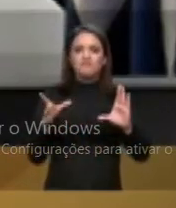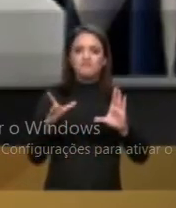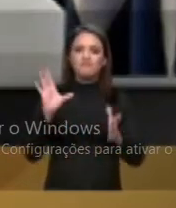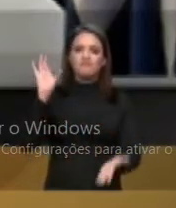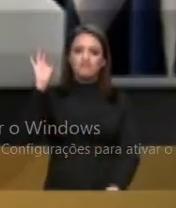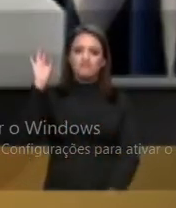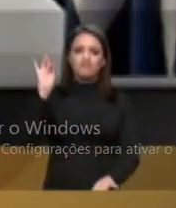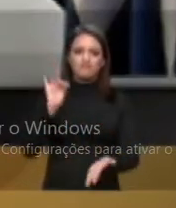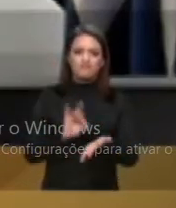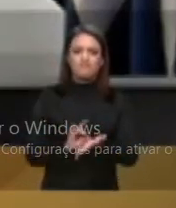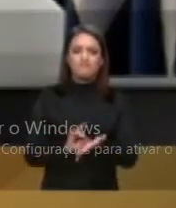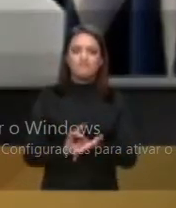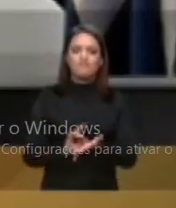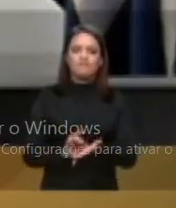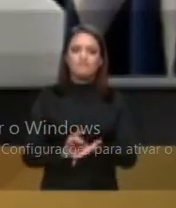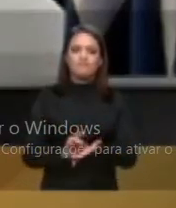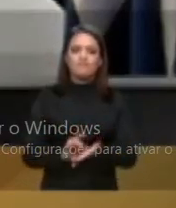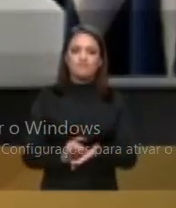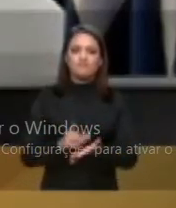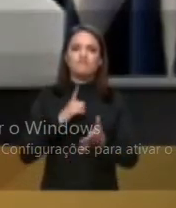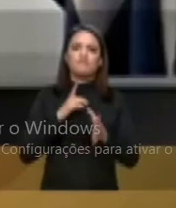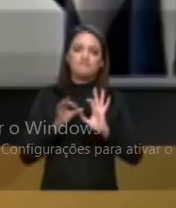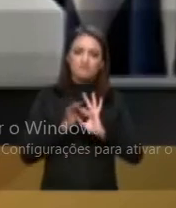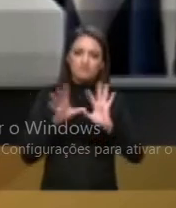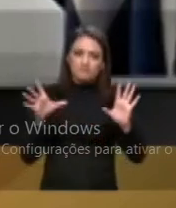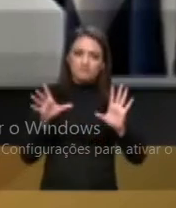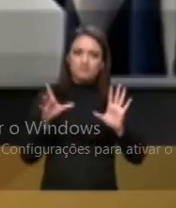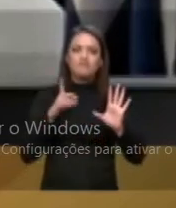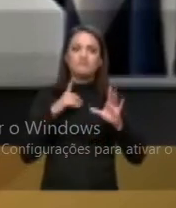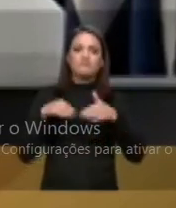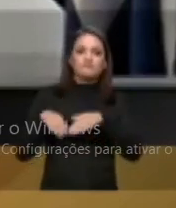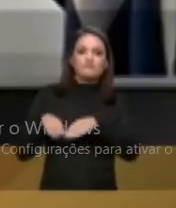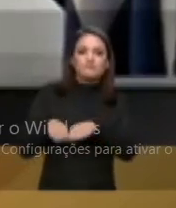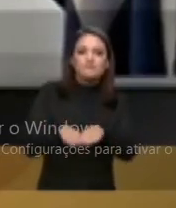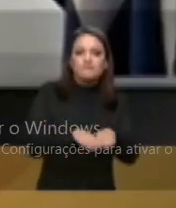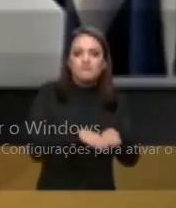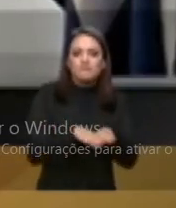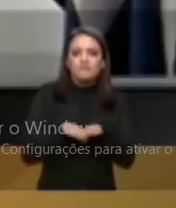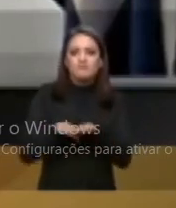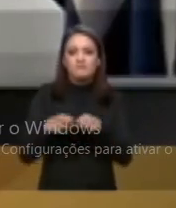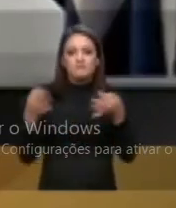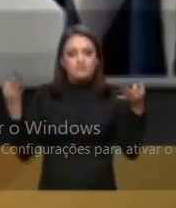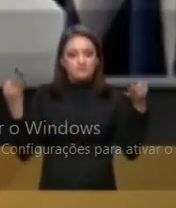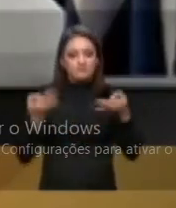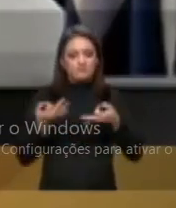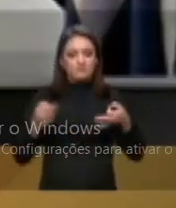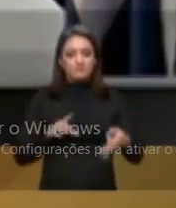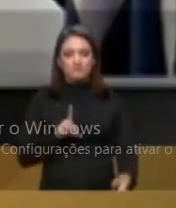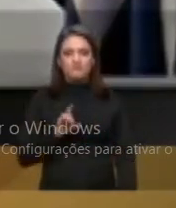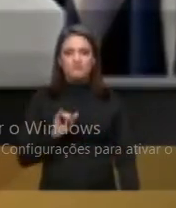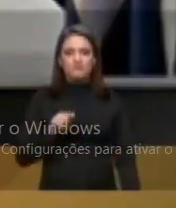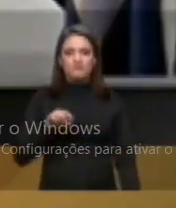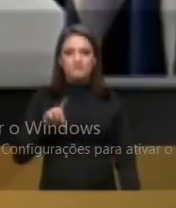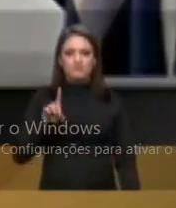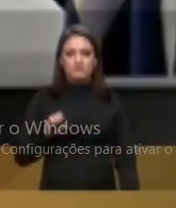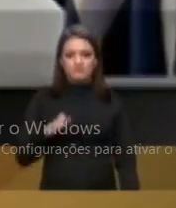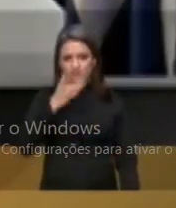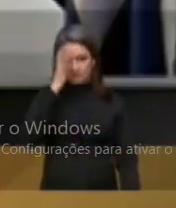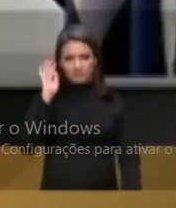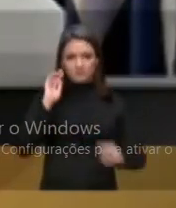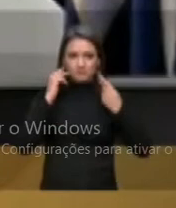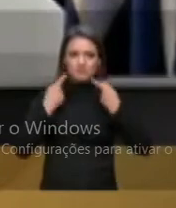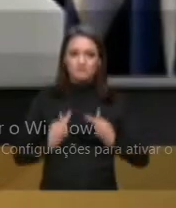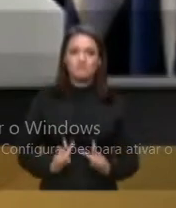uma democracia que se assenta na liberdade, na igualdade, na dignidade da pessoa